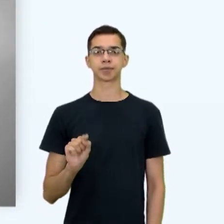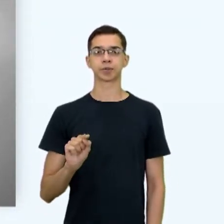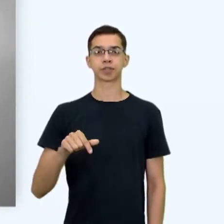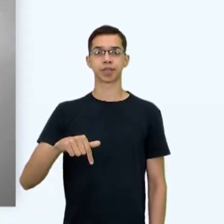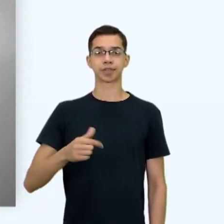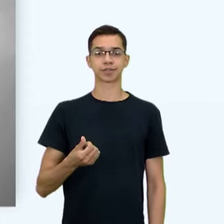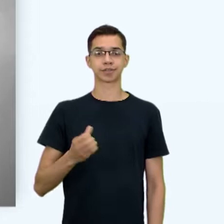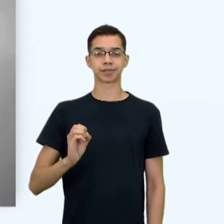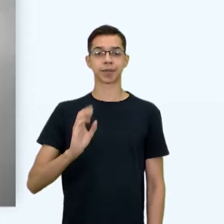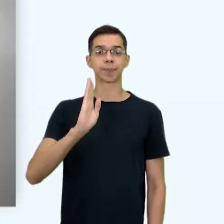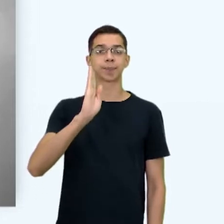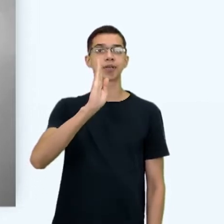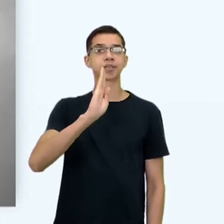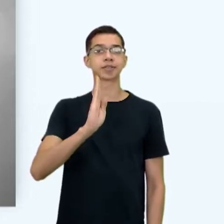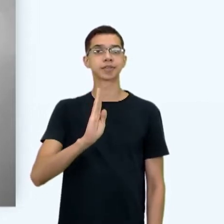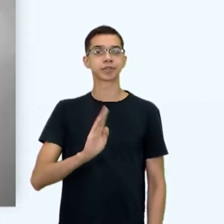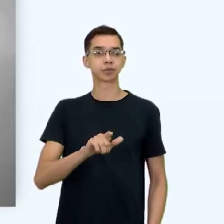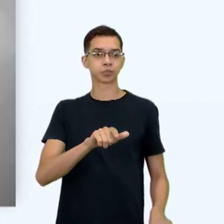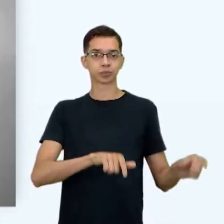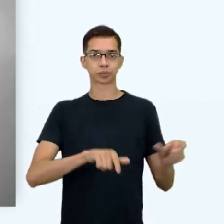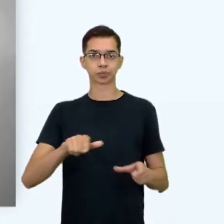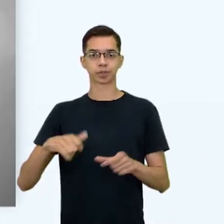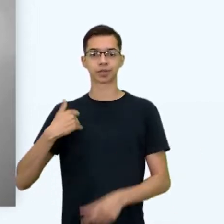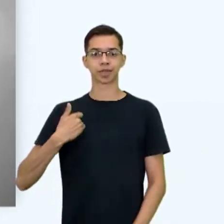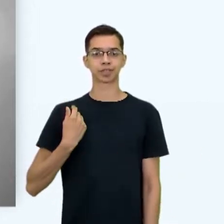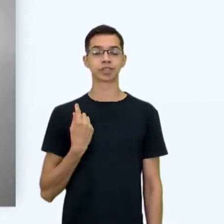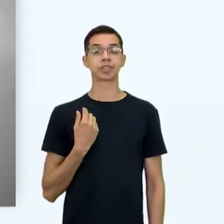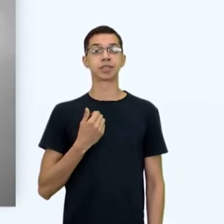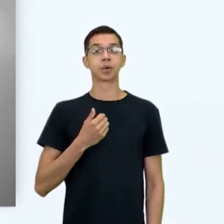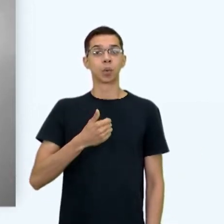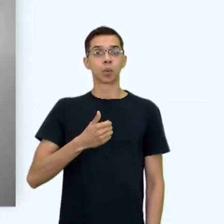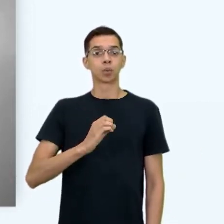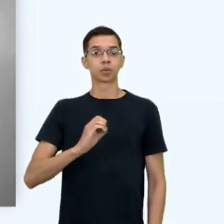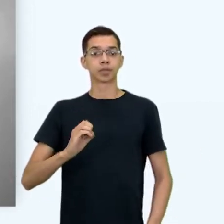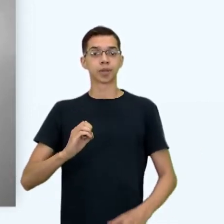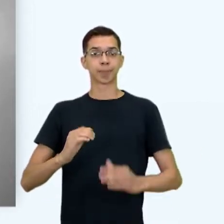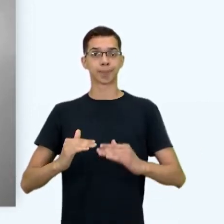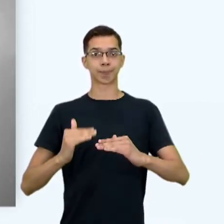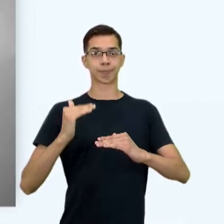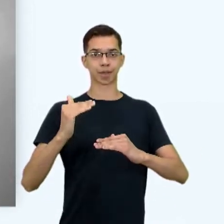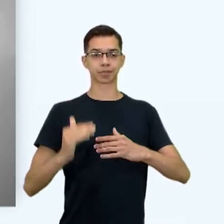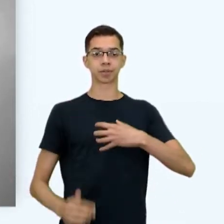23.760 brasileiros com mais de 100 anos. A Bahia é o estado